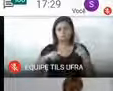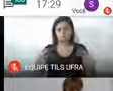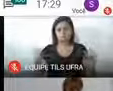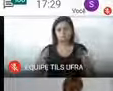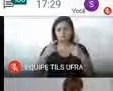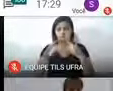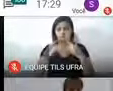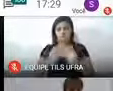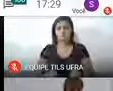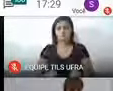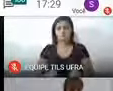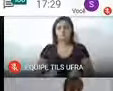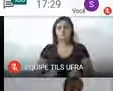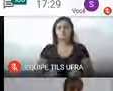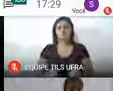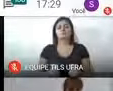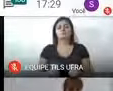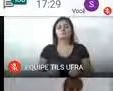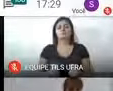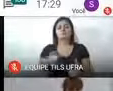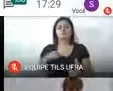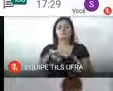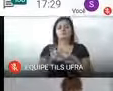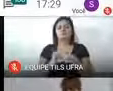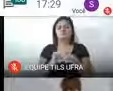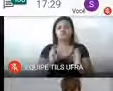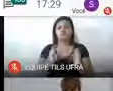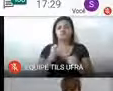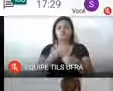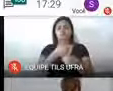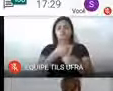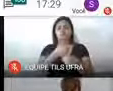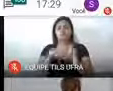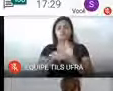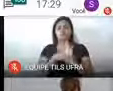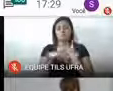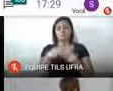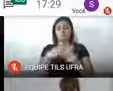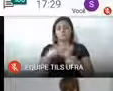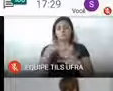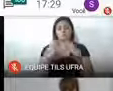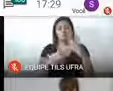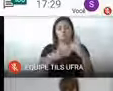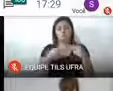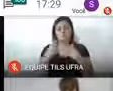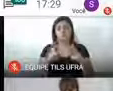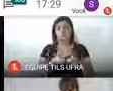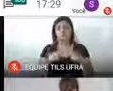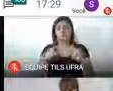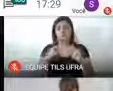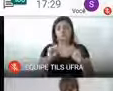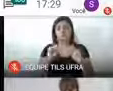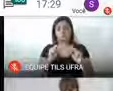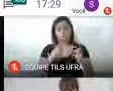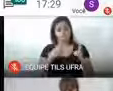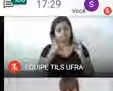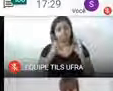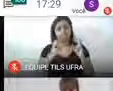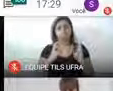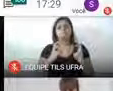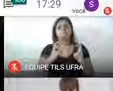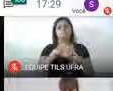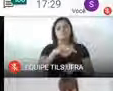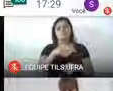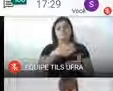linguística, né, que fazem parte da composição do léxico da unidade de fala e que precisam ser levados em consideração no estudo